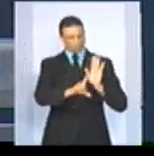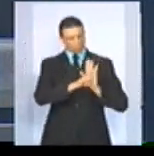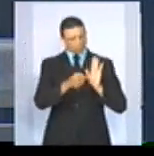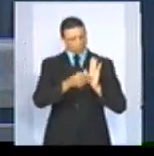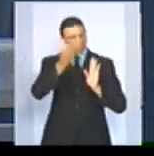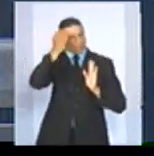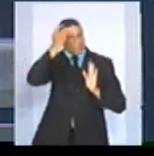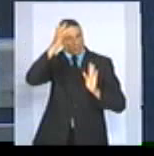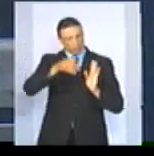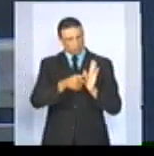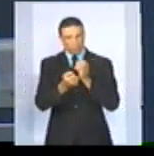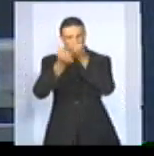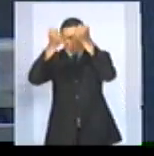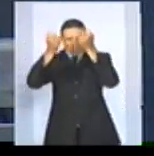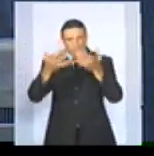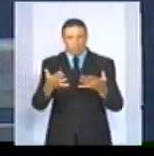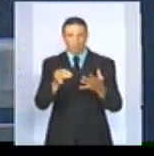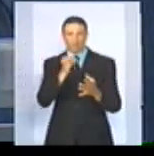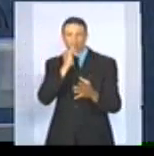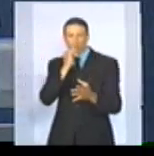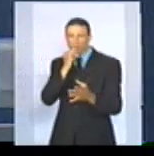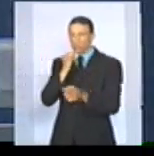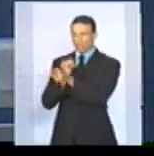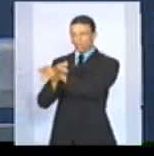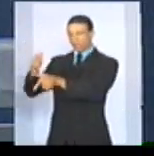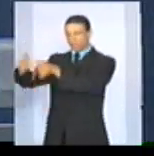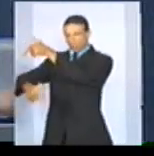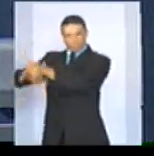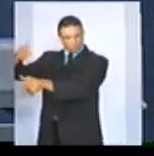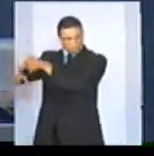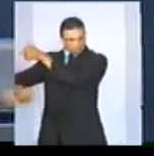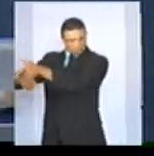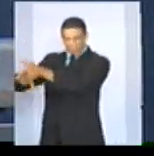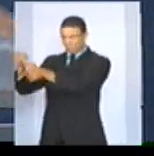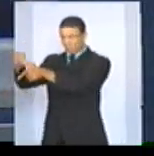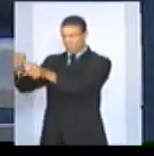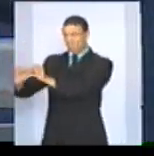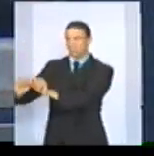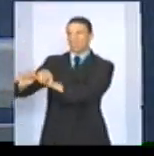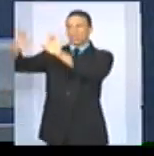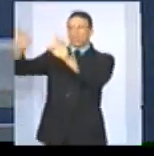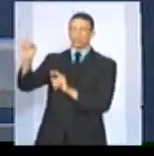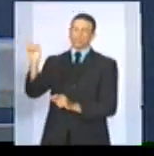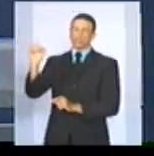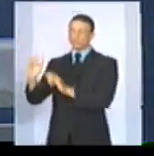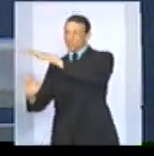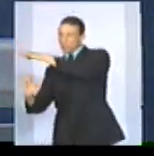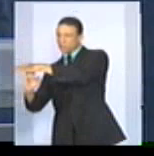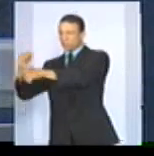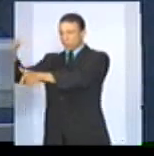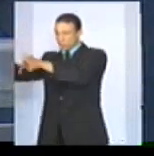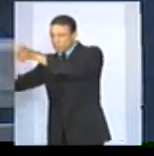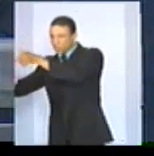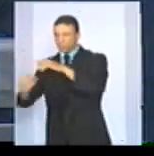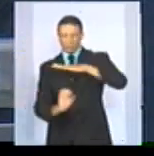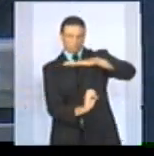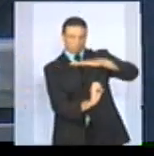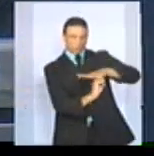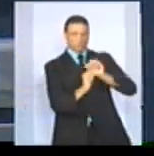Quem produz a conteúdo não distribua conteúdo que é fundamental você esse processo de